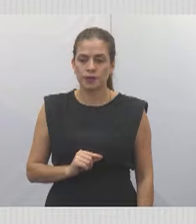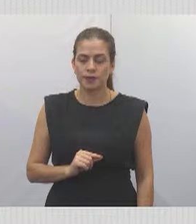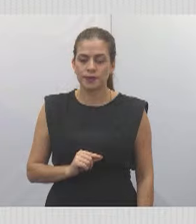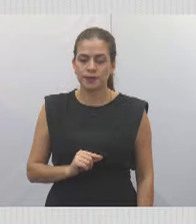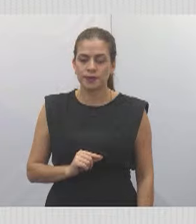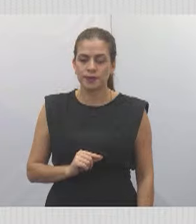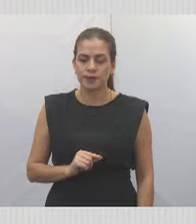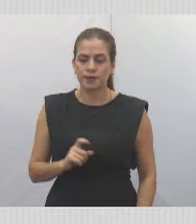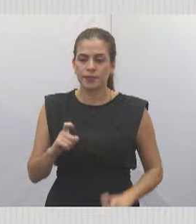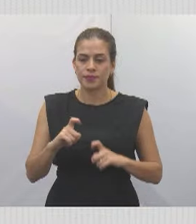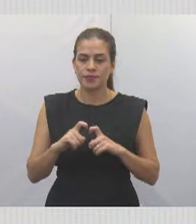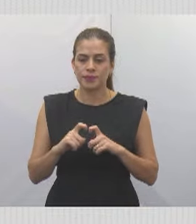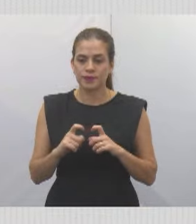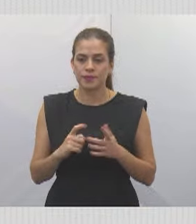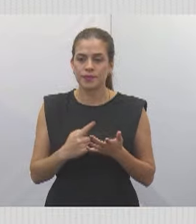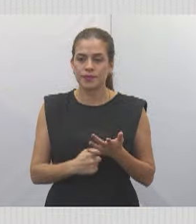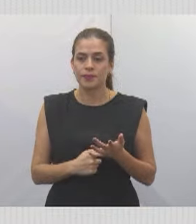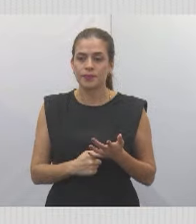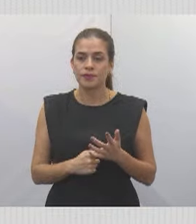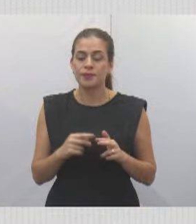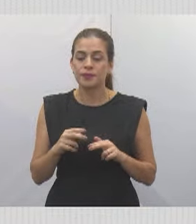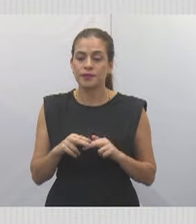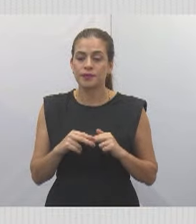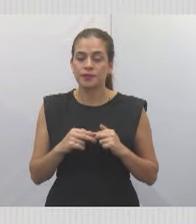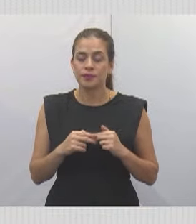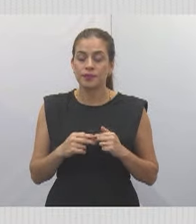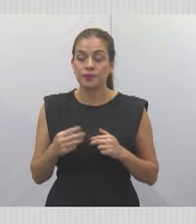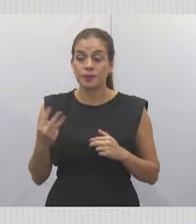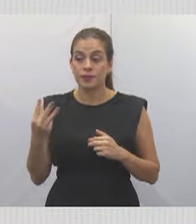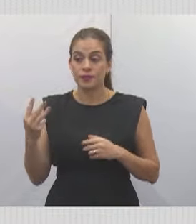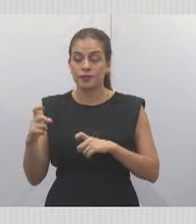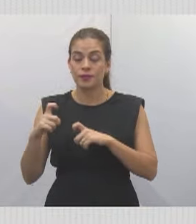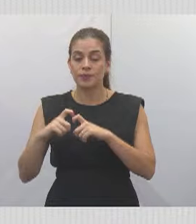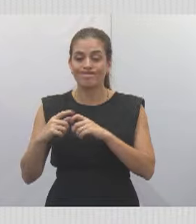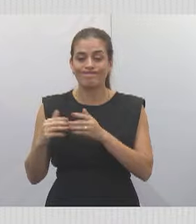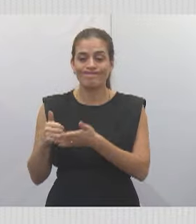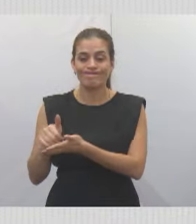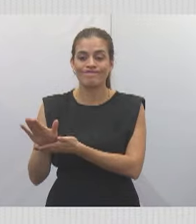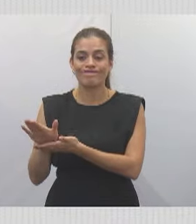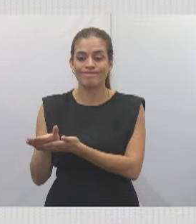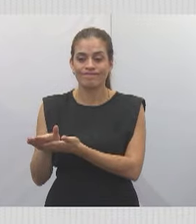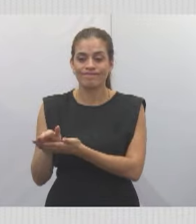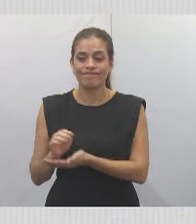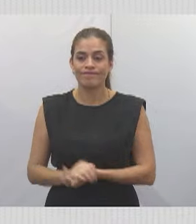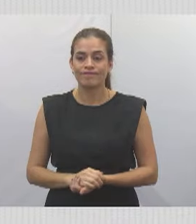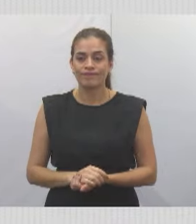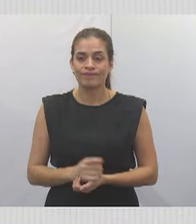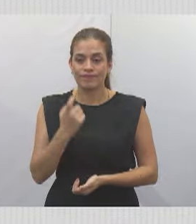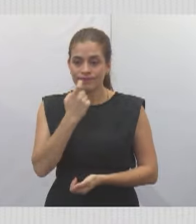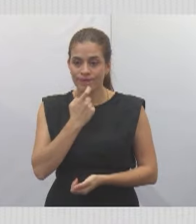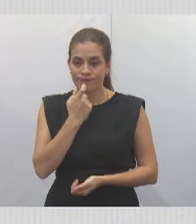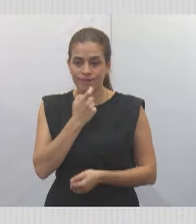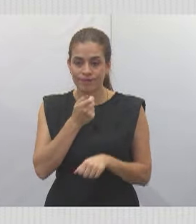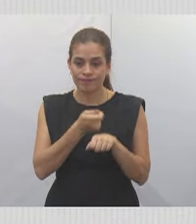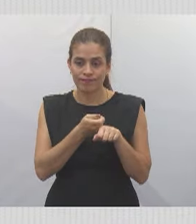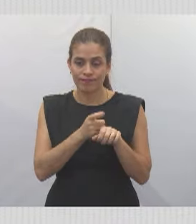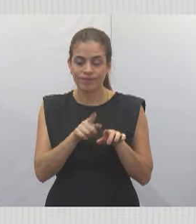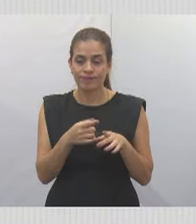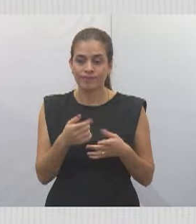oferta de consultas devido à saída de 3 profissionais exonerados, dentistas, e foram